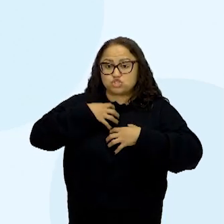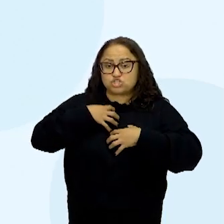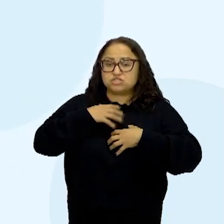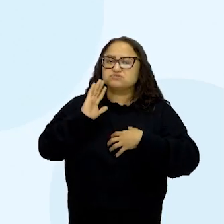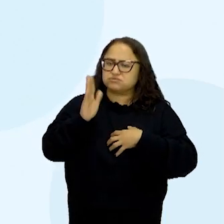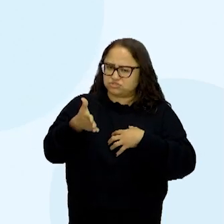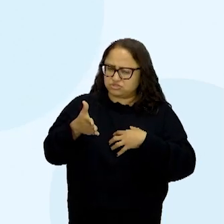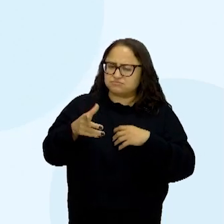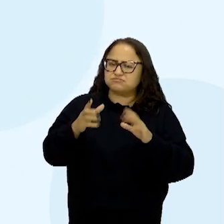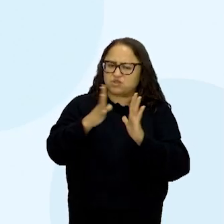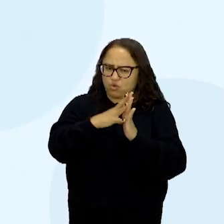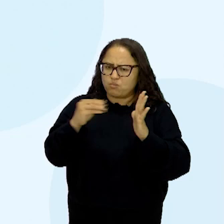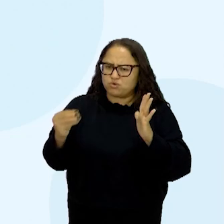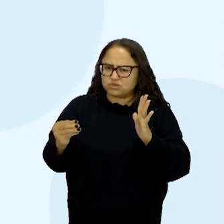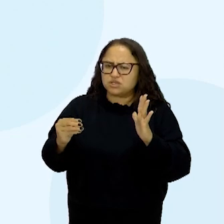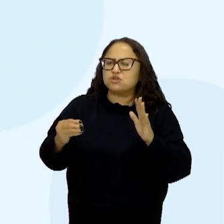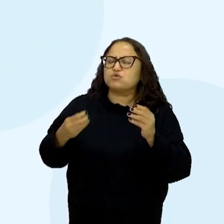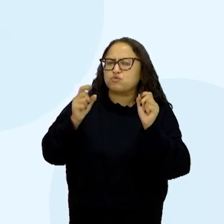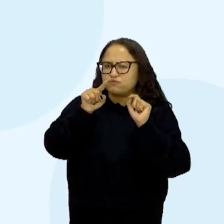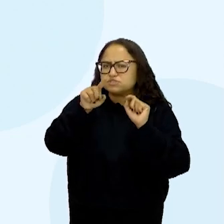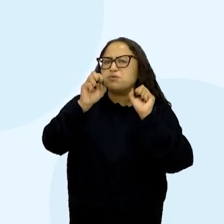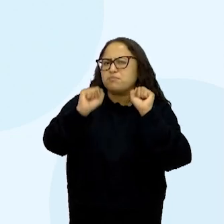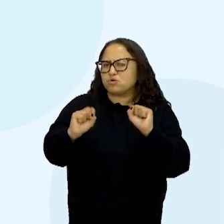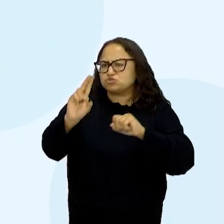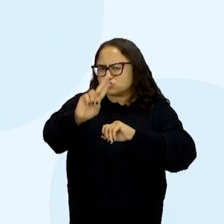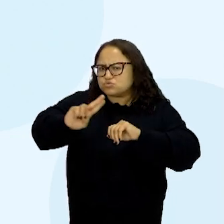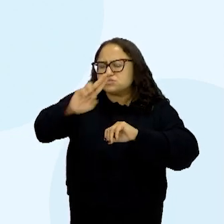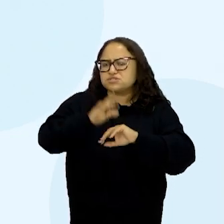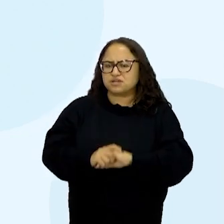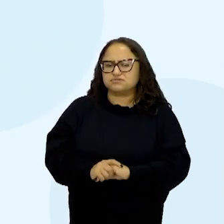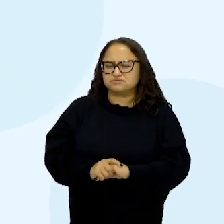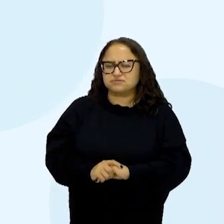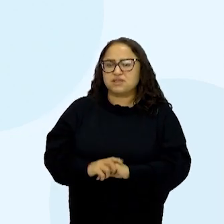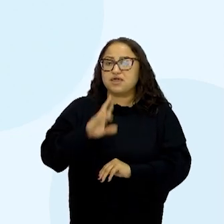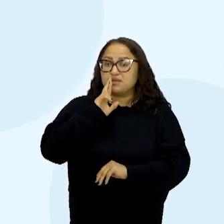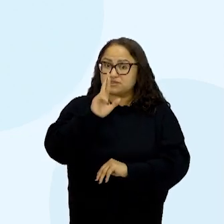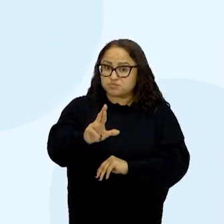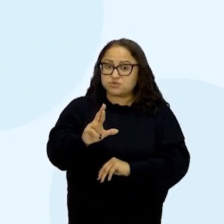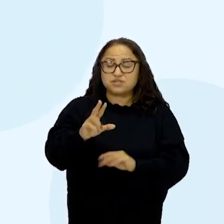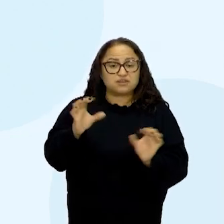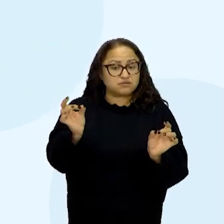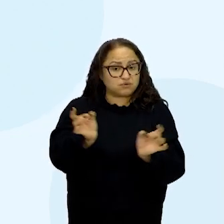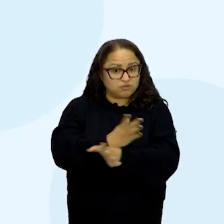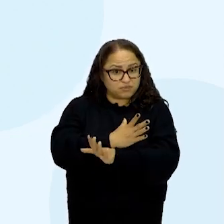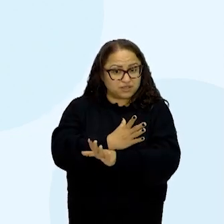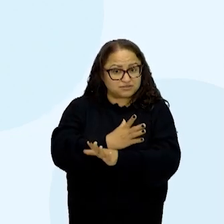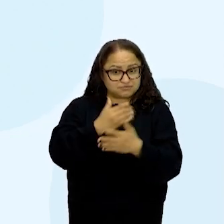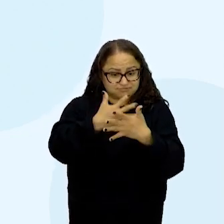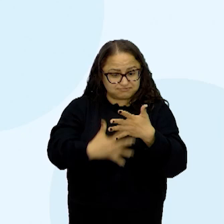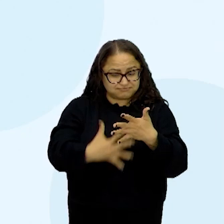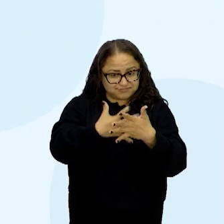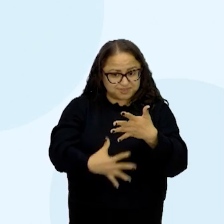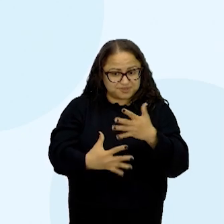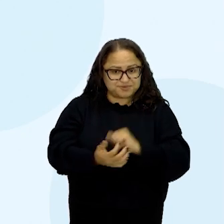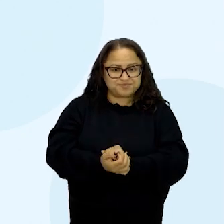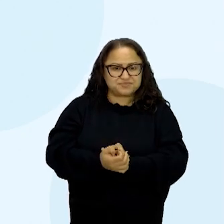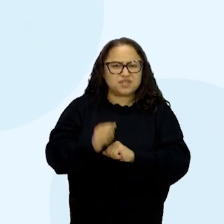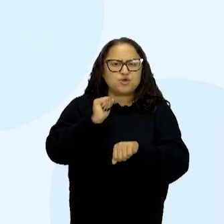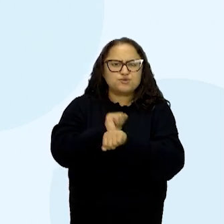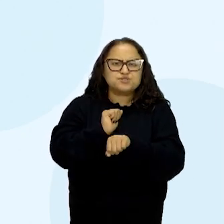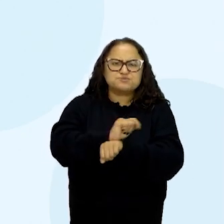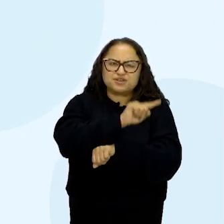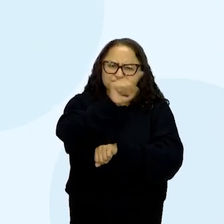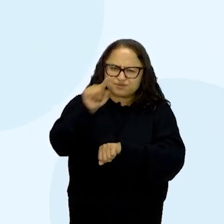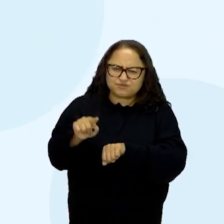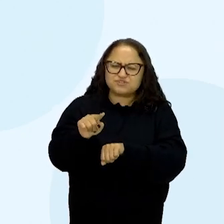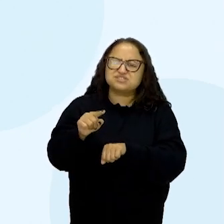Tem alguns modelinhos ali do lado se você quiser usá-los para responder, para colocar a resposta completa aí no chat para a gente. I believe this image